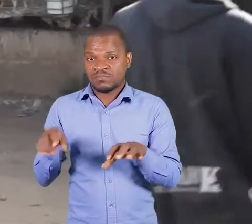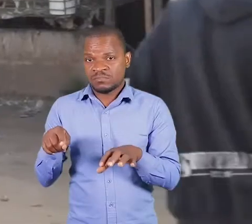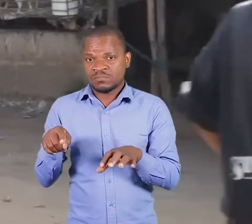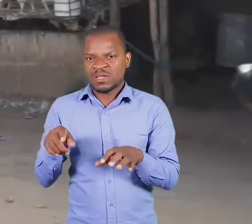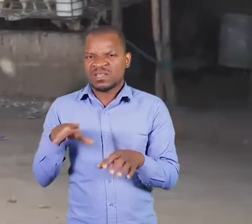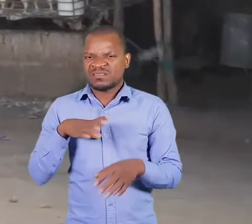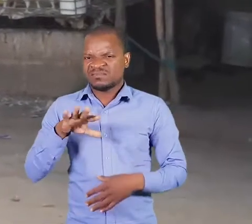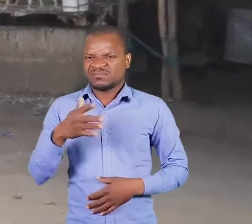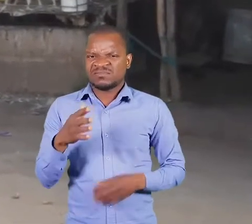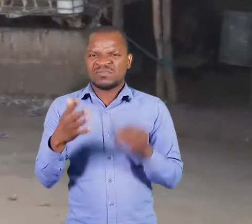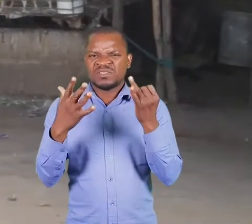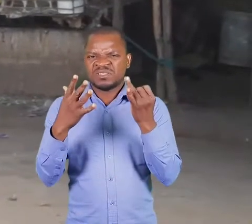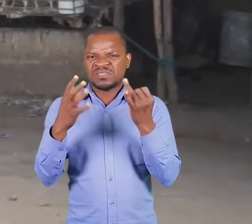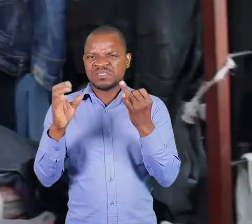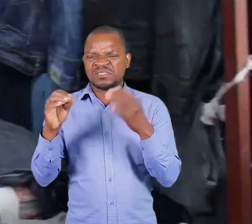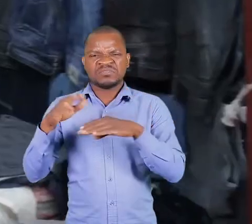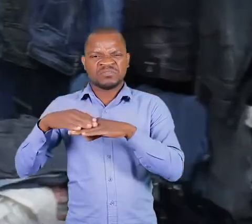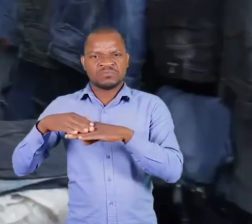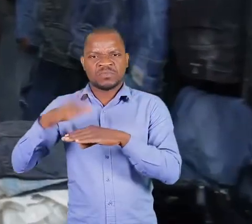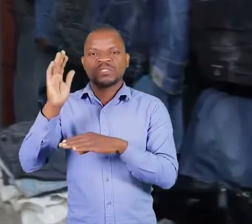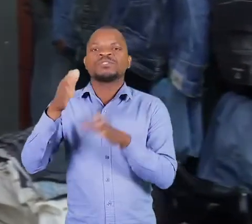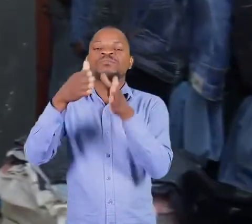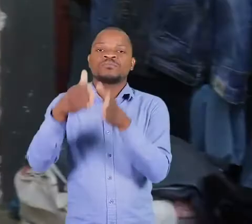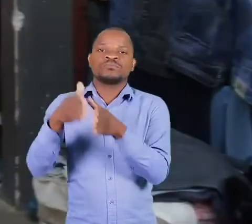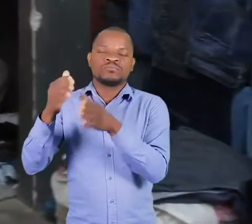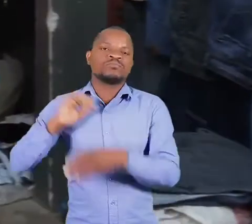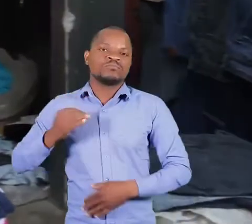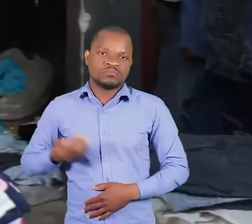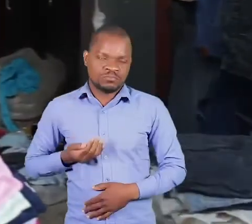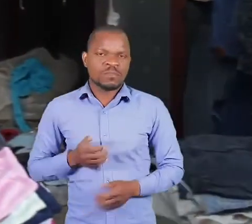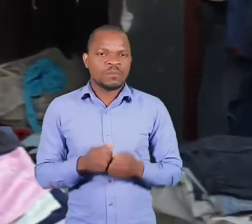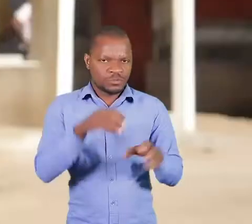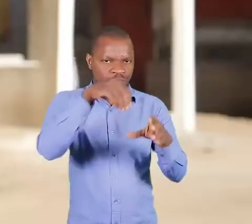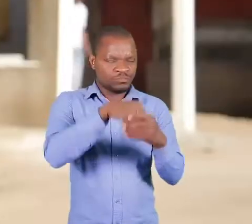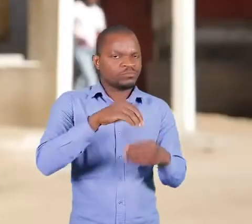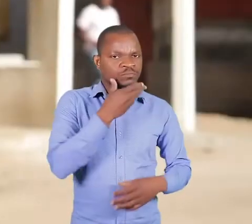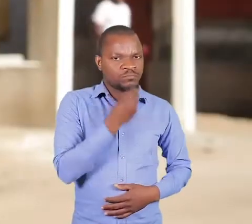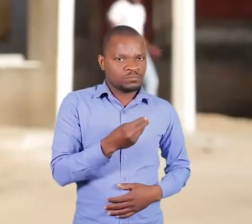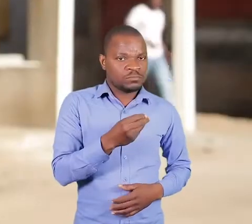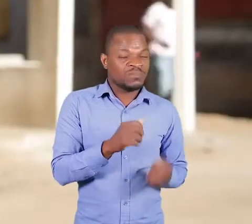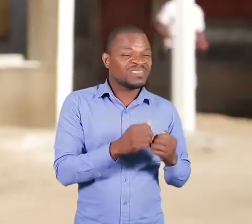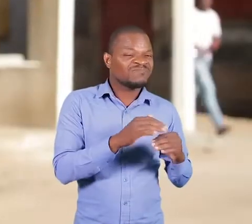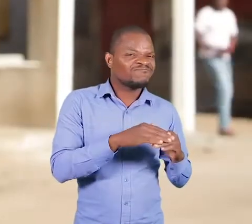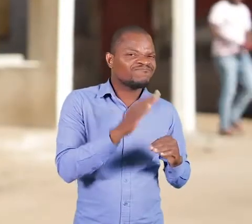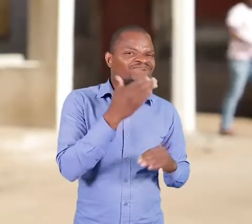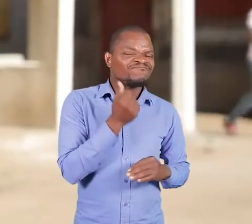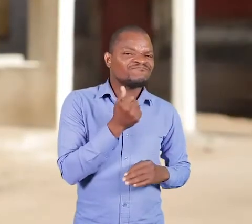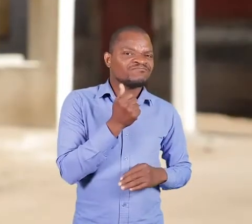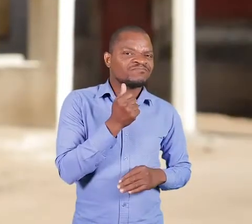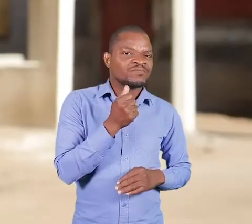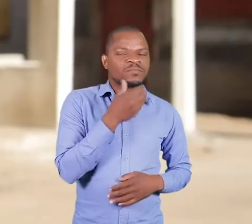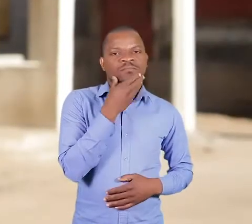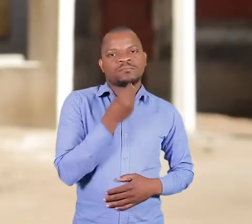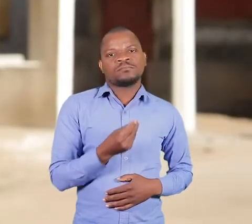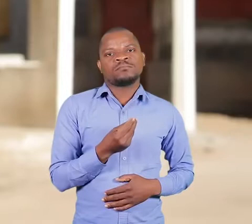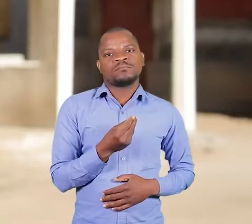mulher. Também há homens, mas a maioria são mulheres, segundo Lídia. As nossas mamanas são mães solteiras.